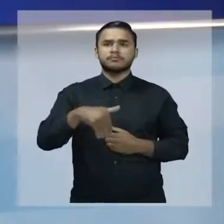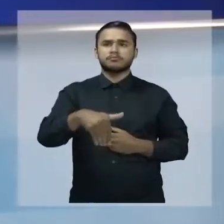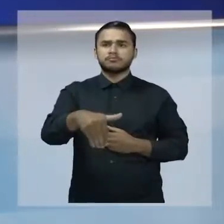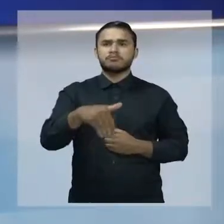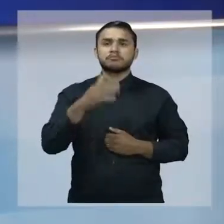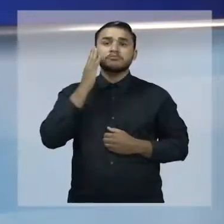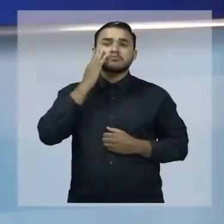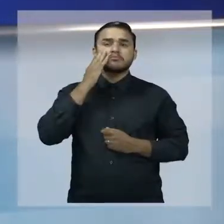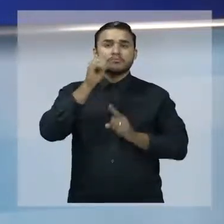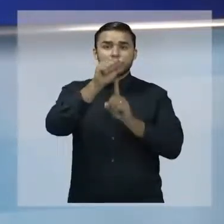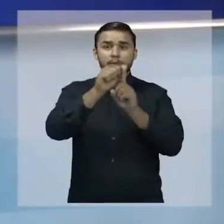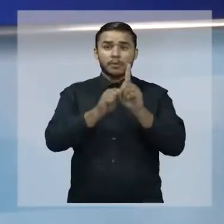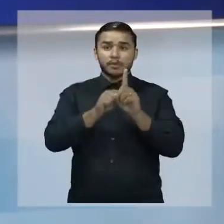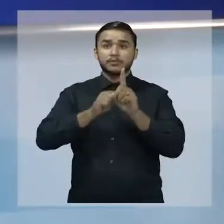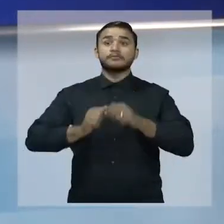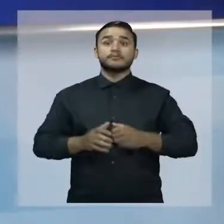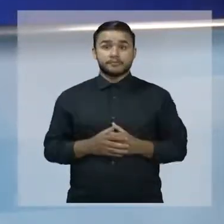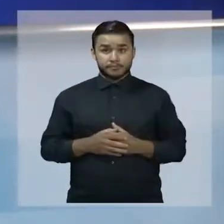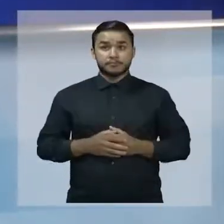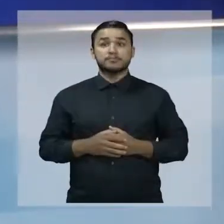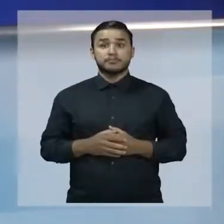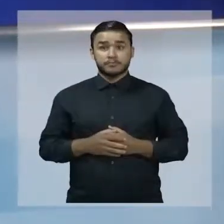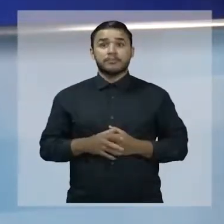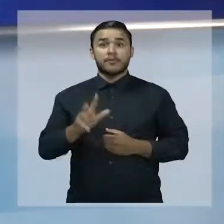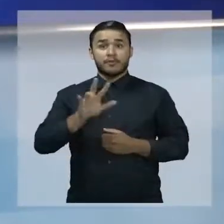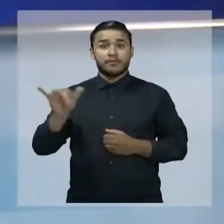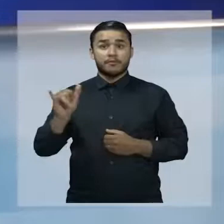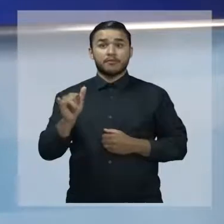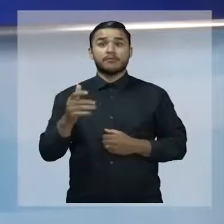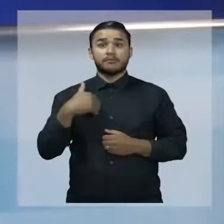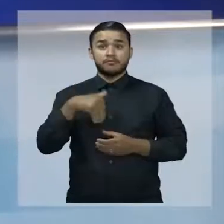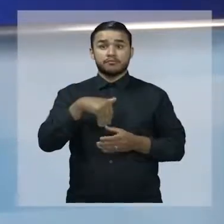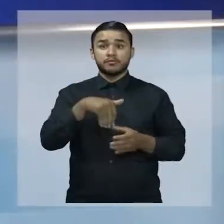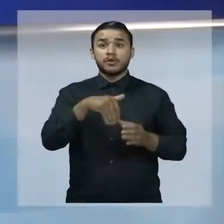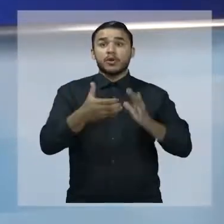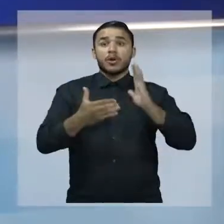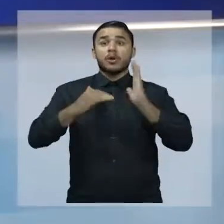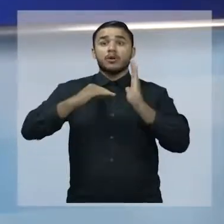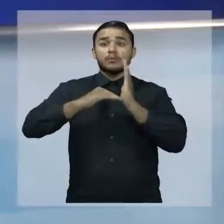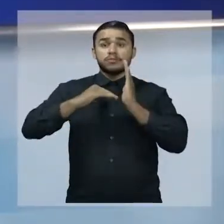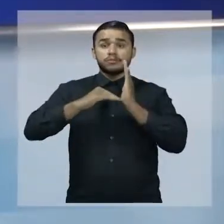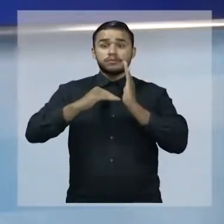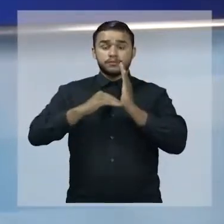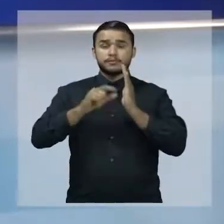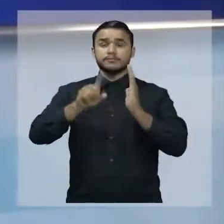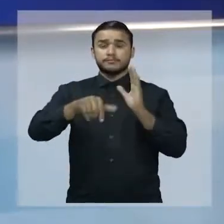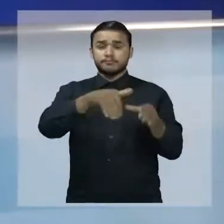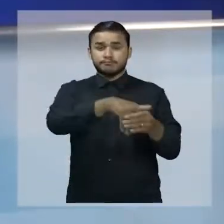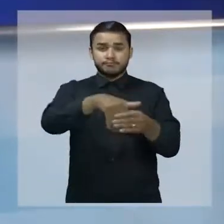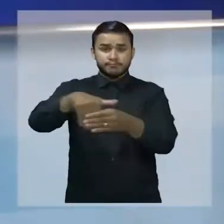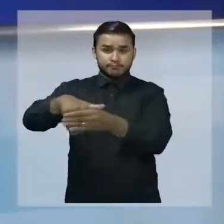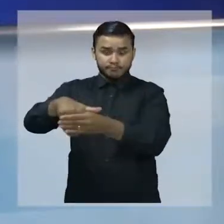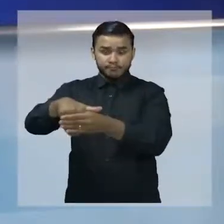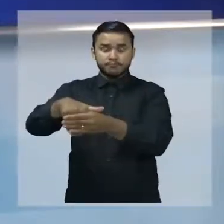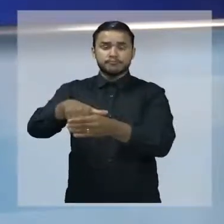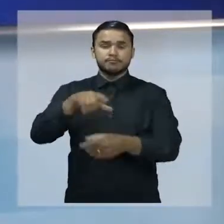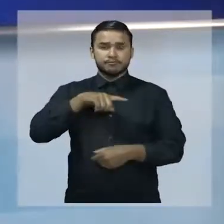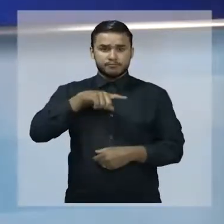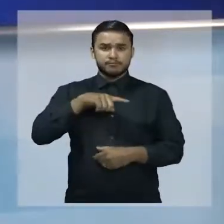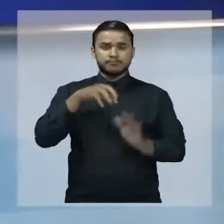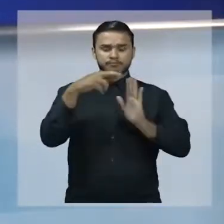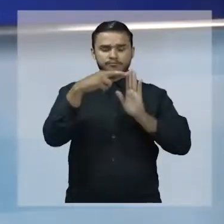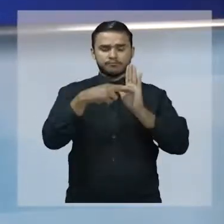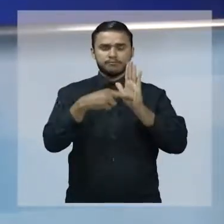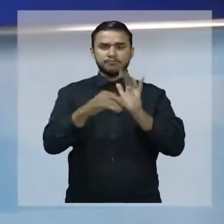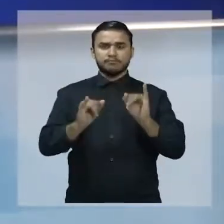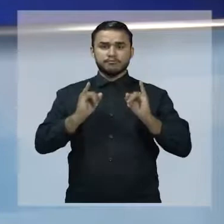vamos votar, ou melhor, o Congresso vai votar, em segunda discussão, a reforma da Previdência. Paralelo a isso, já está tramitando a